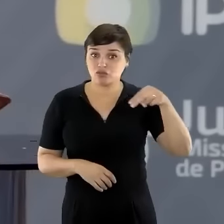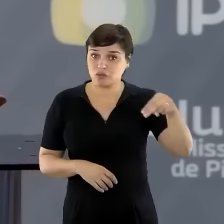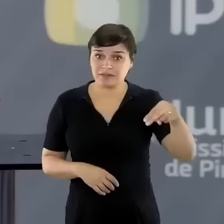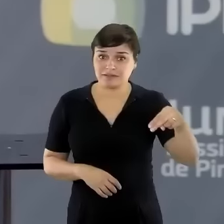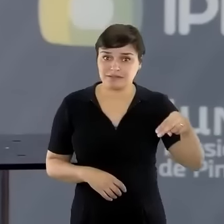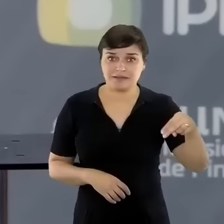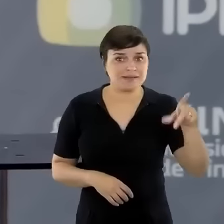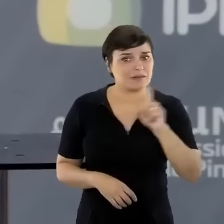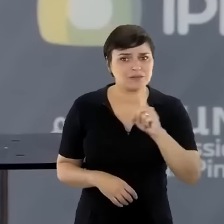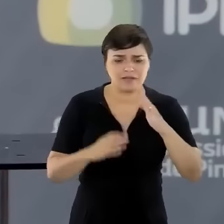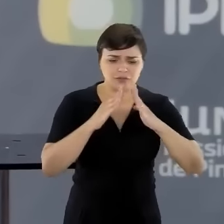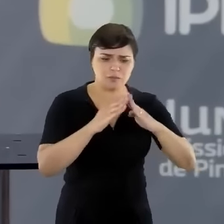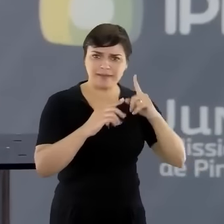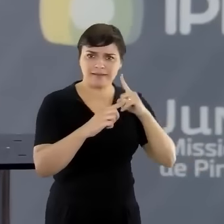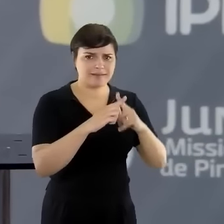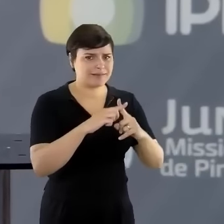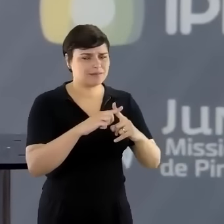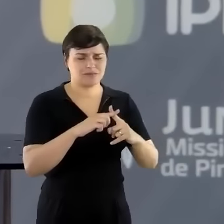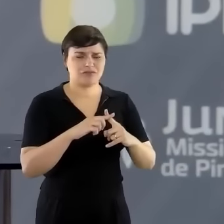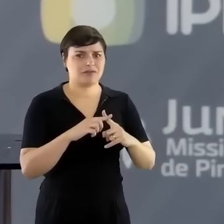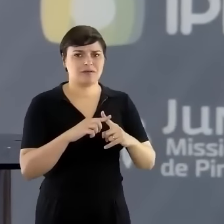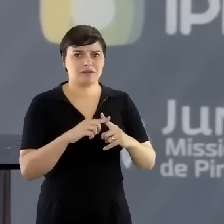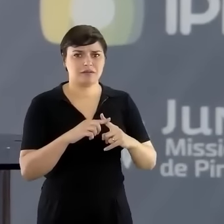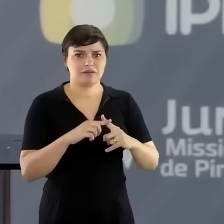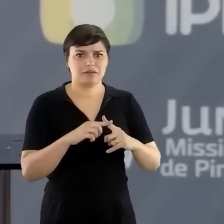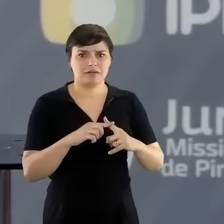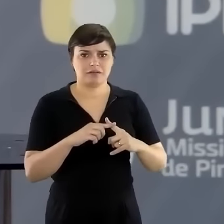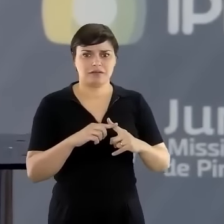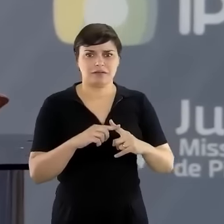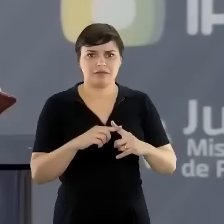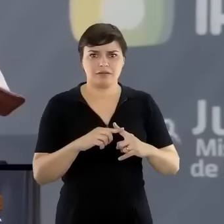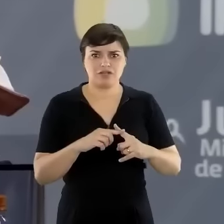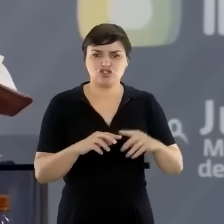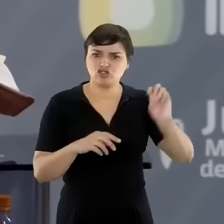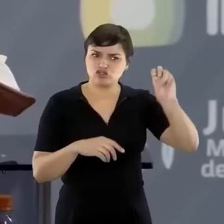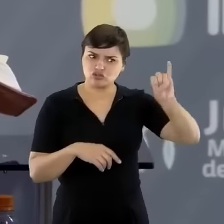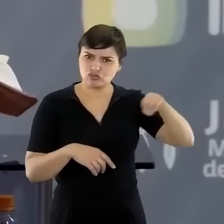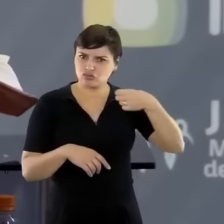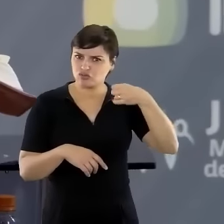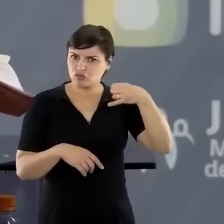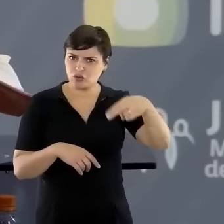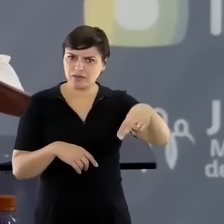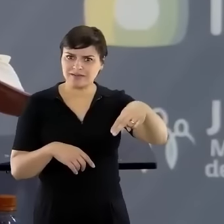ele não tava escutando um hino inspiracional ele tava com raiva